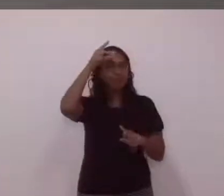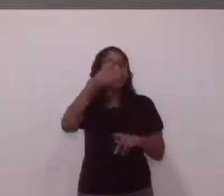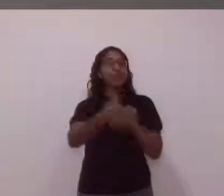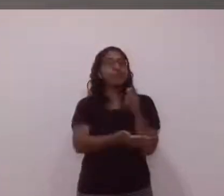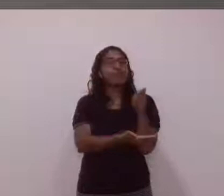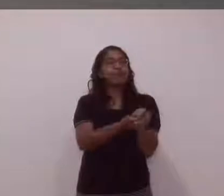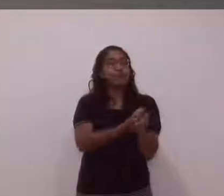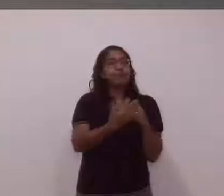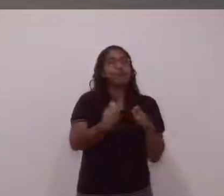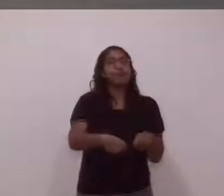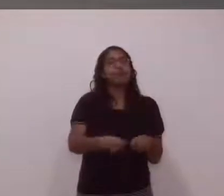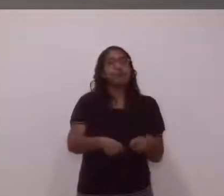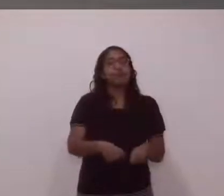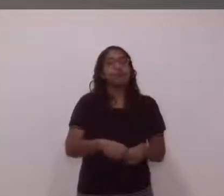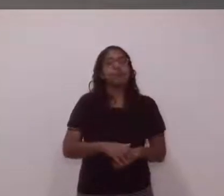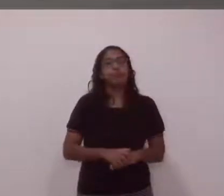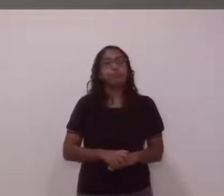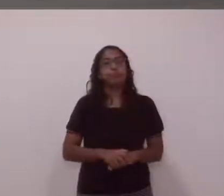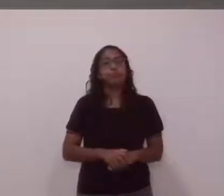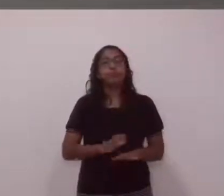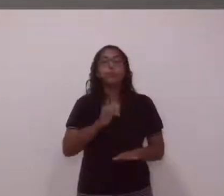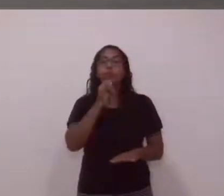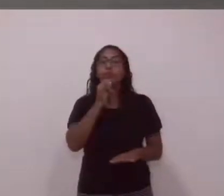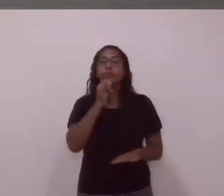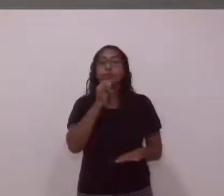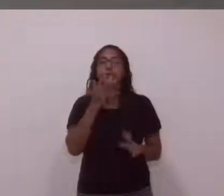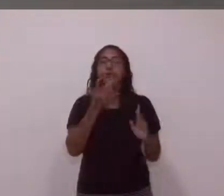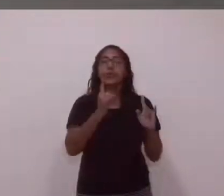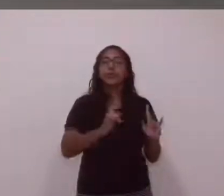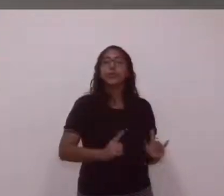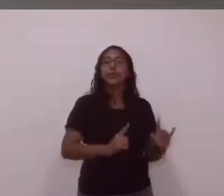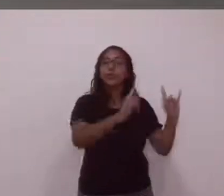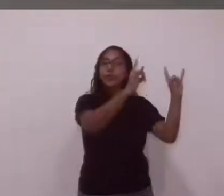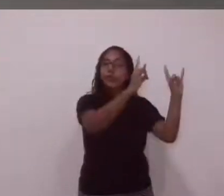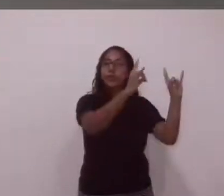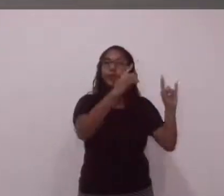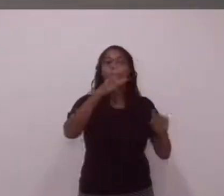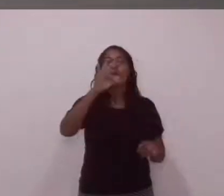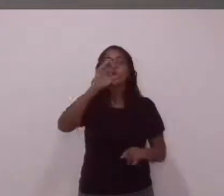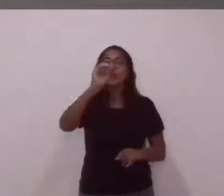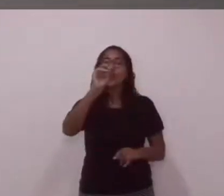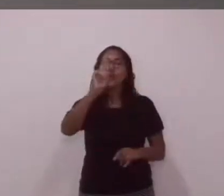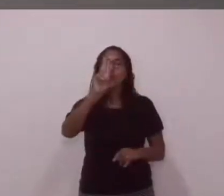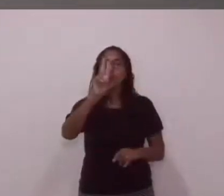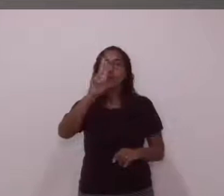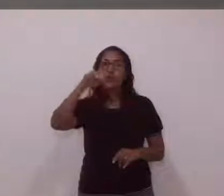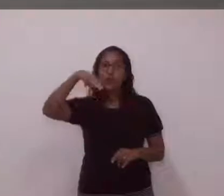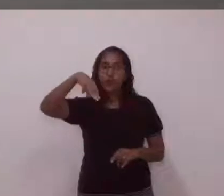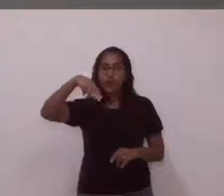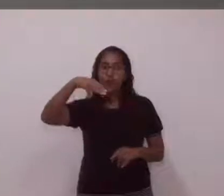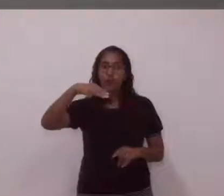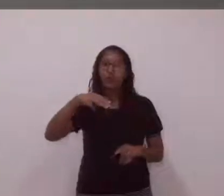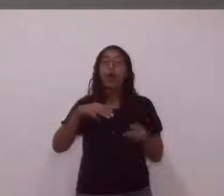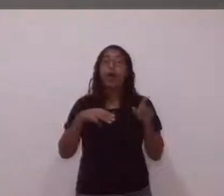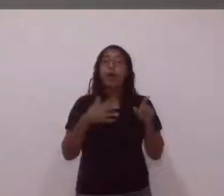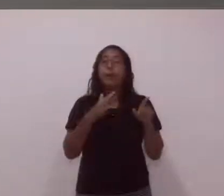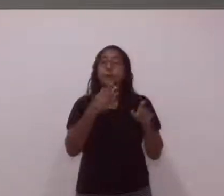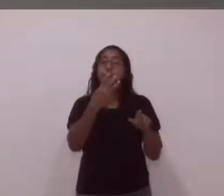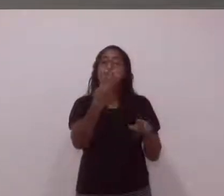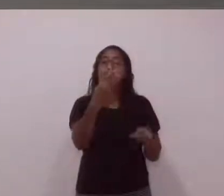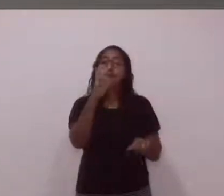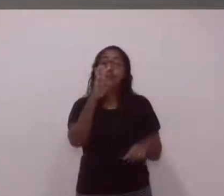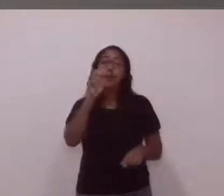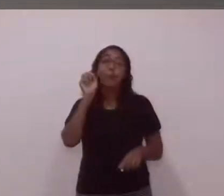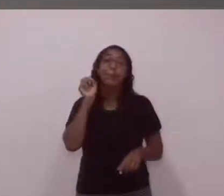essa informação por exemplo no prédio público lá no prédio do fórum é gasto cerca de 35 mil reais por mês de